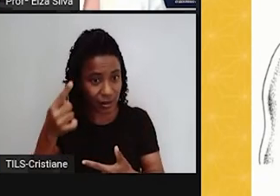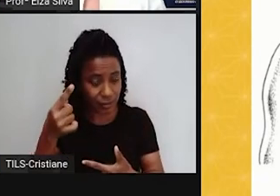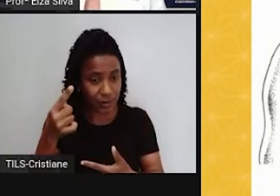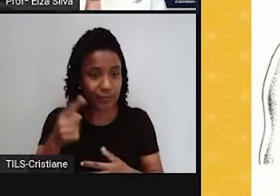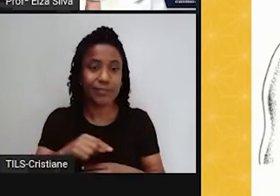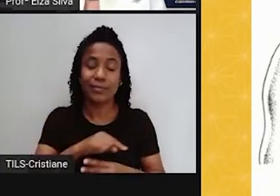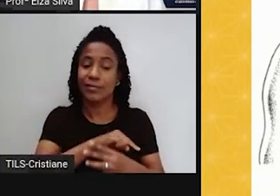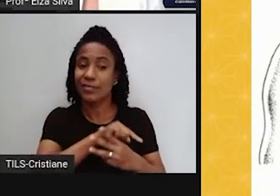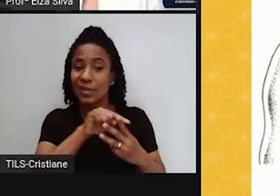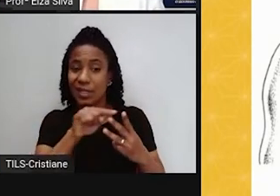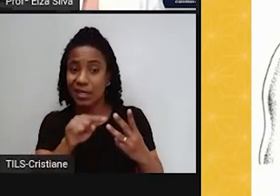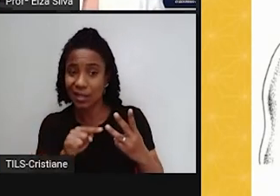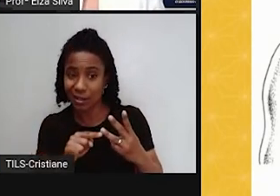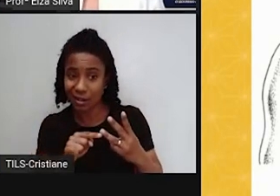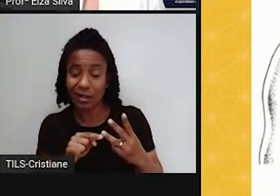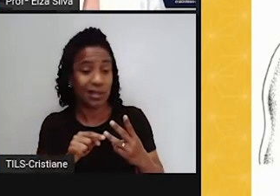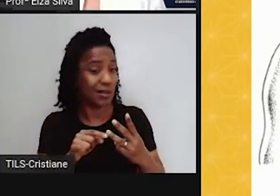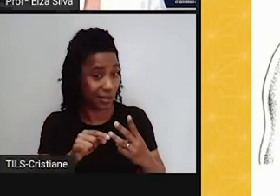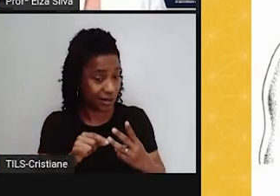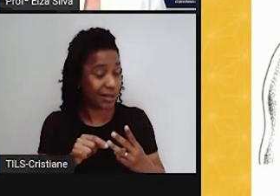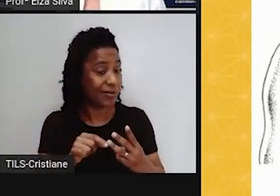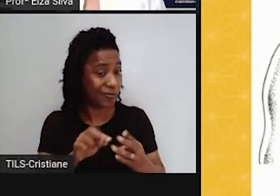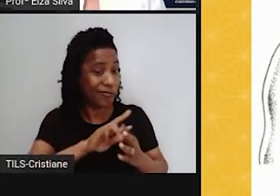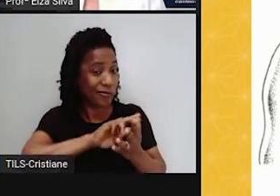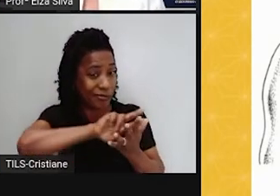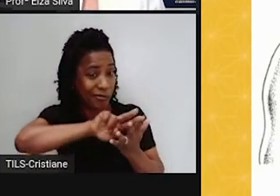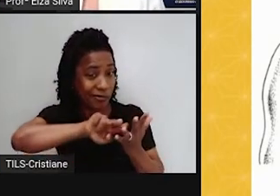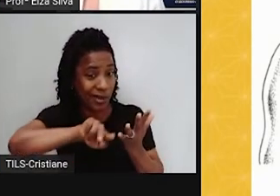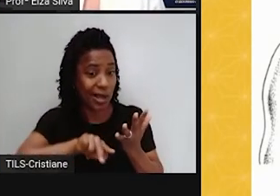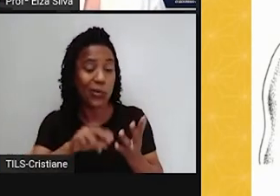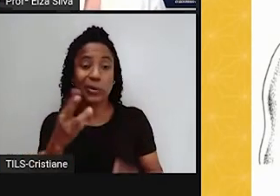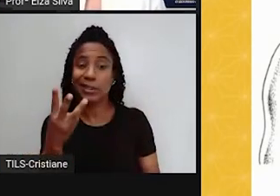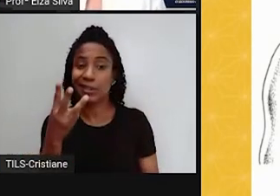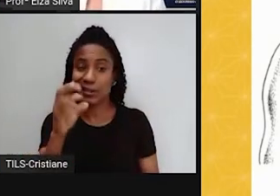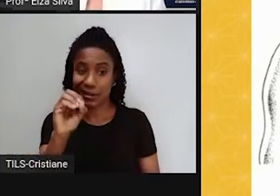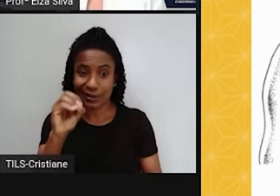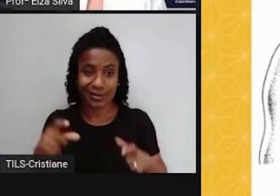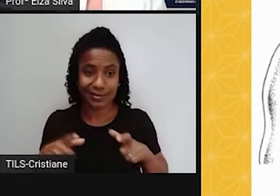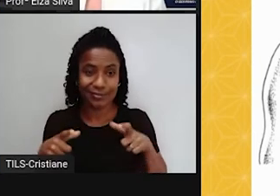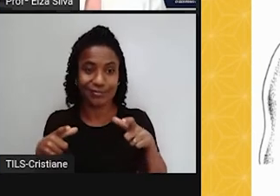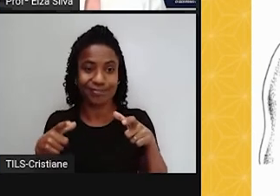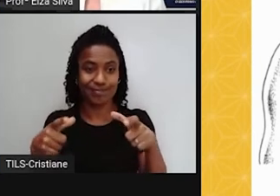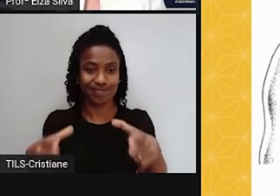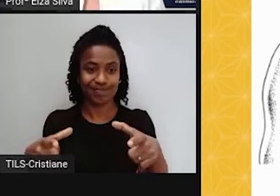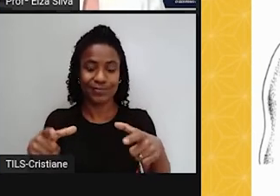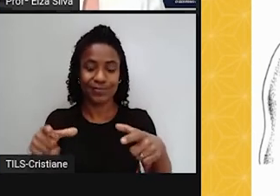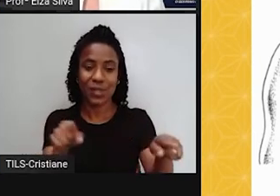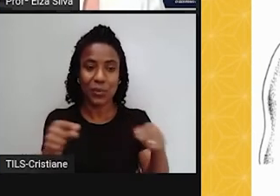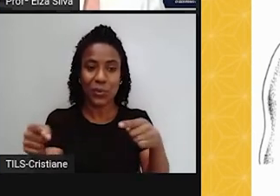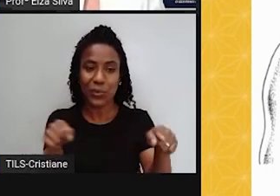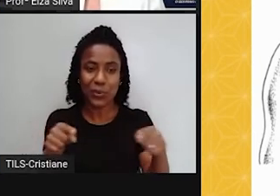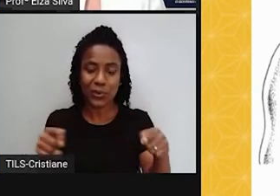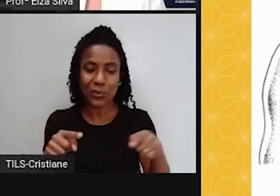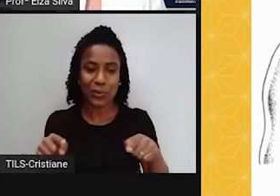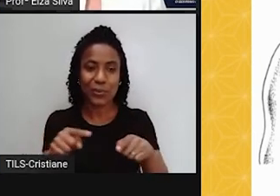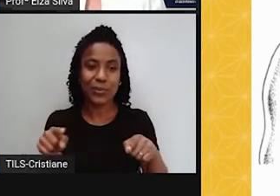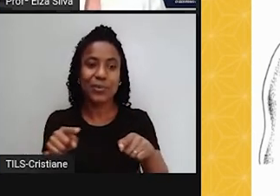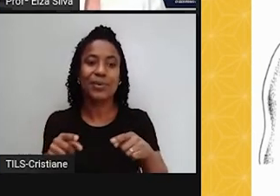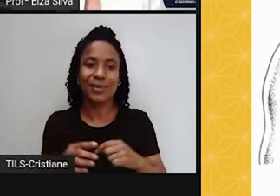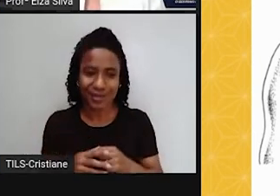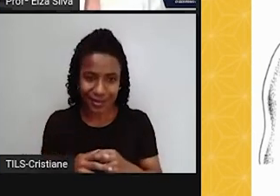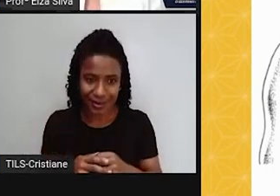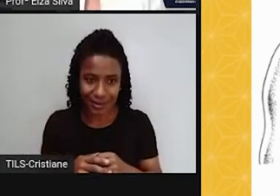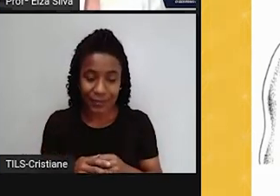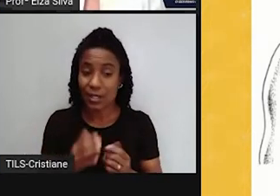lançou 30 discos. Nesta época, ele consagra a invenção do gênero